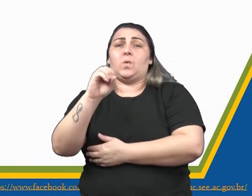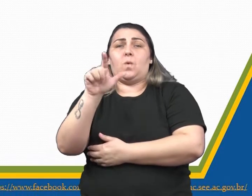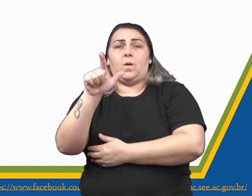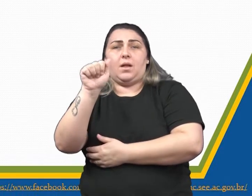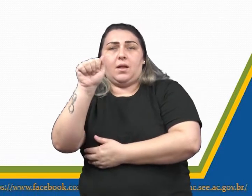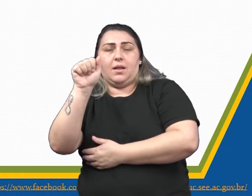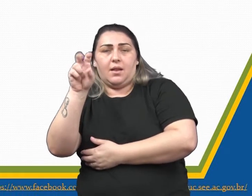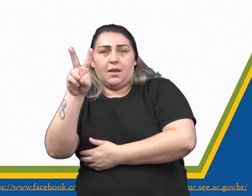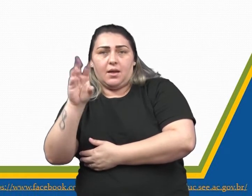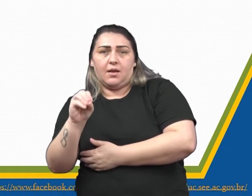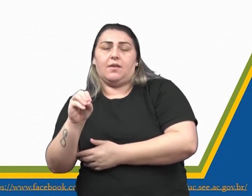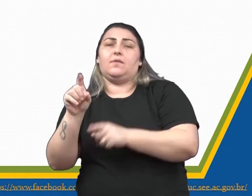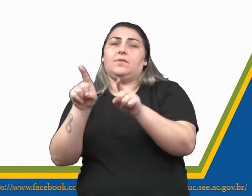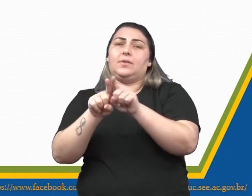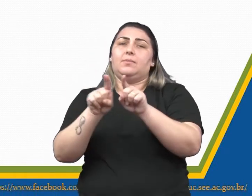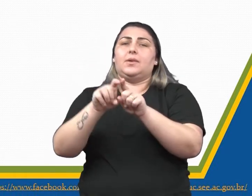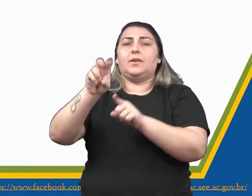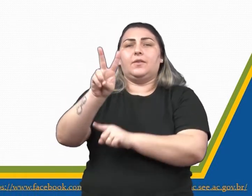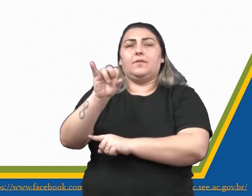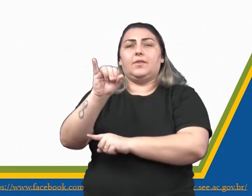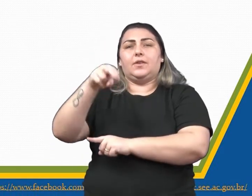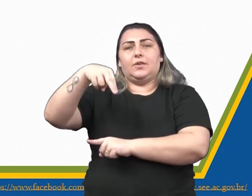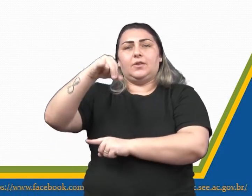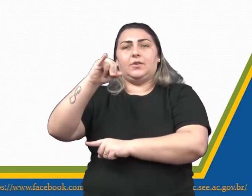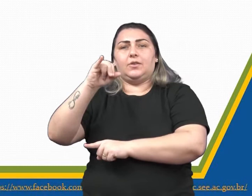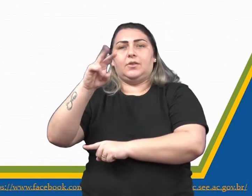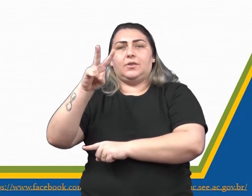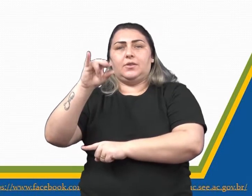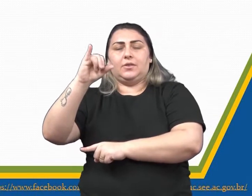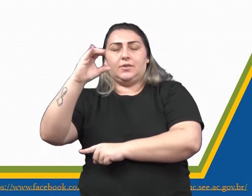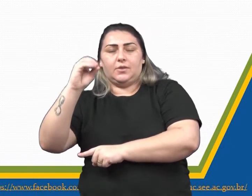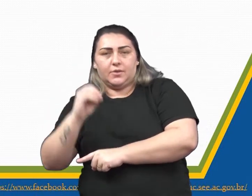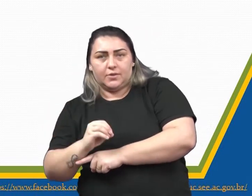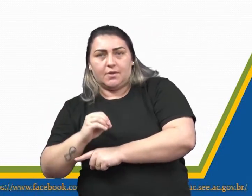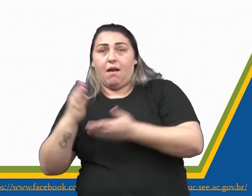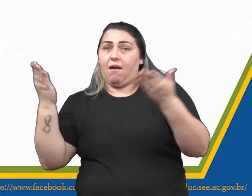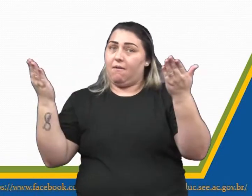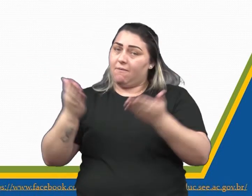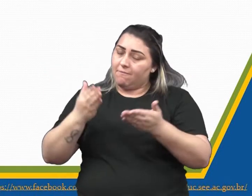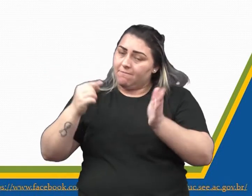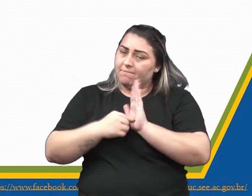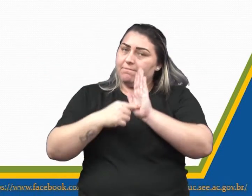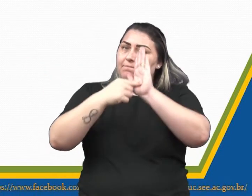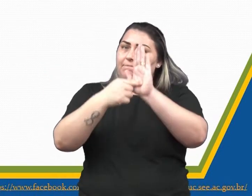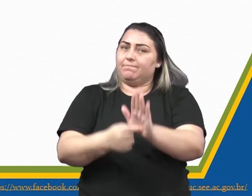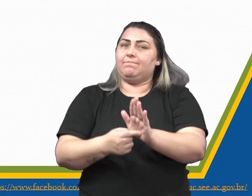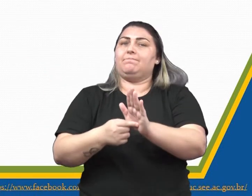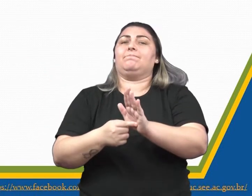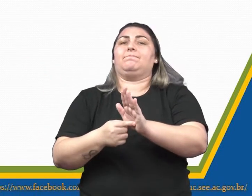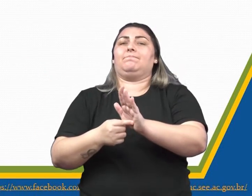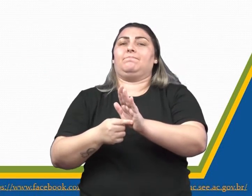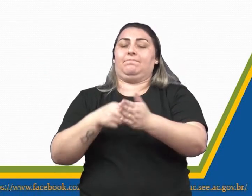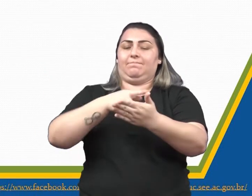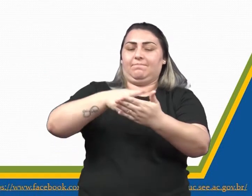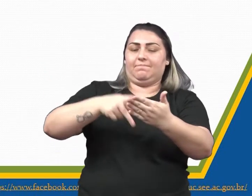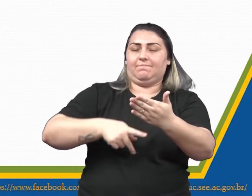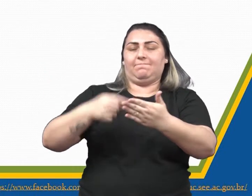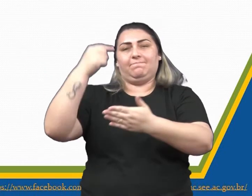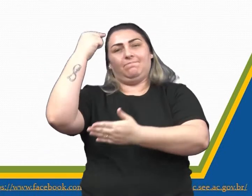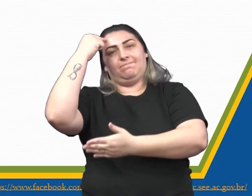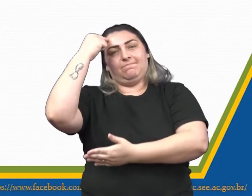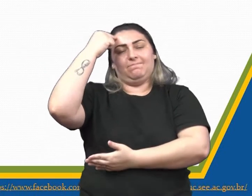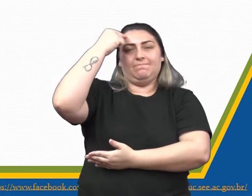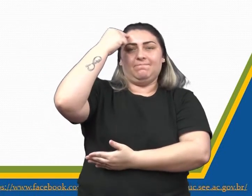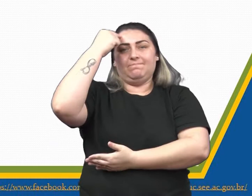Bilac e Vinícius de Moraes. Agora vamos conhecer outra forma de poema. Agora você imagina